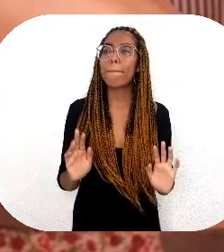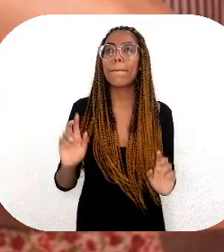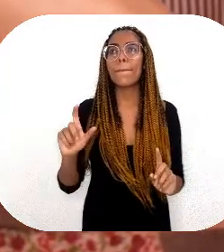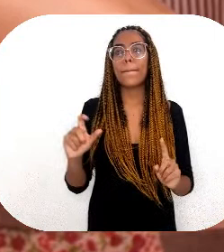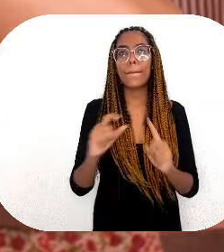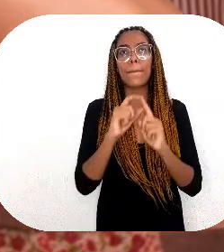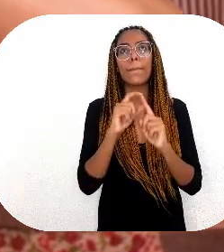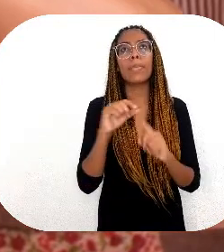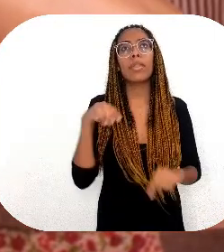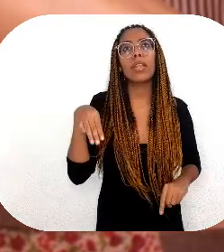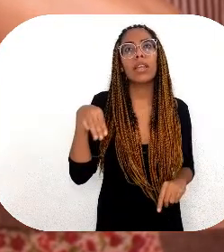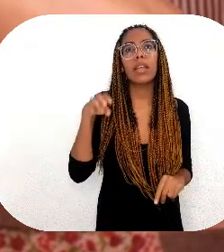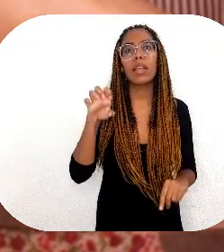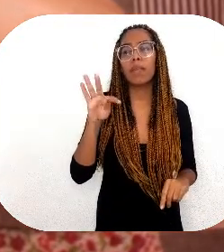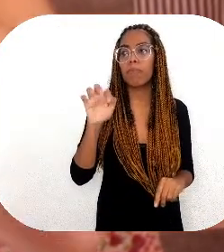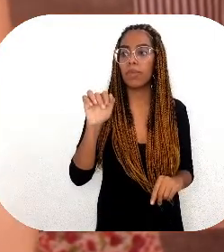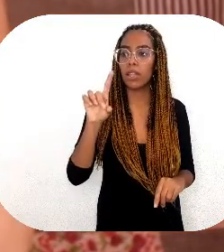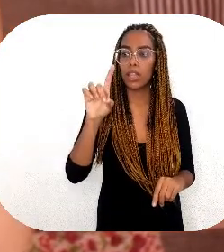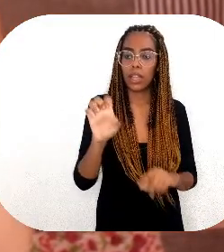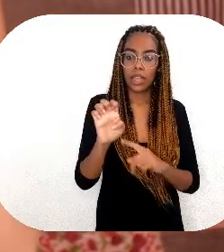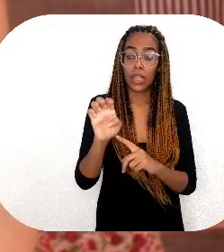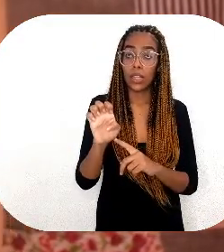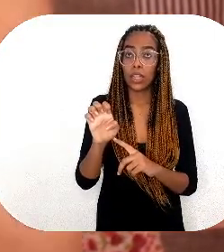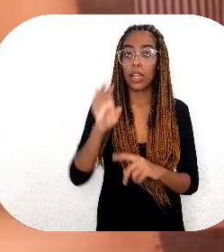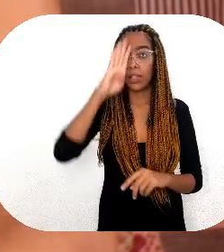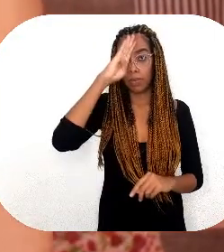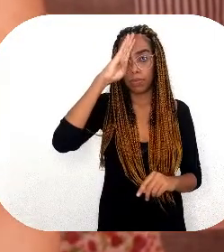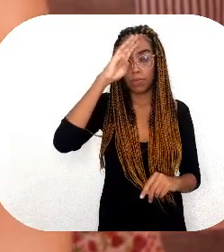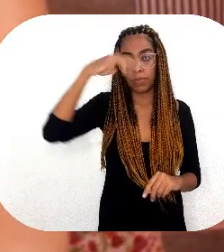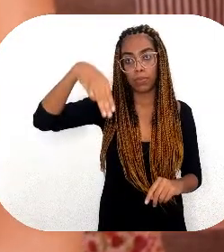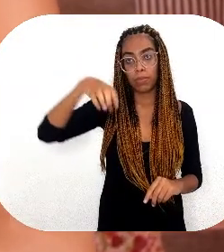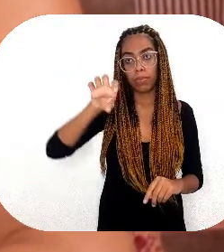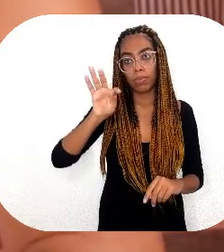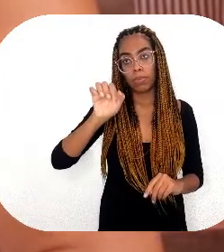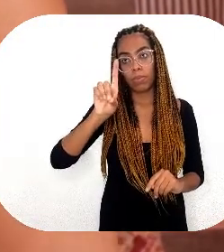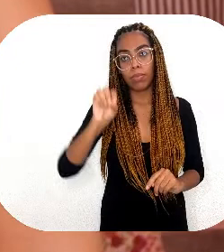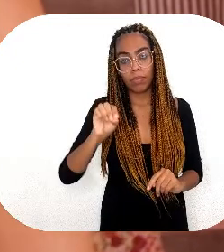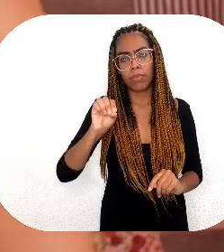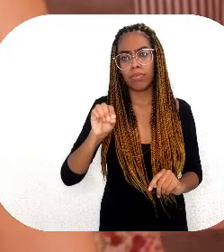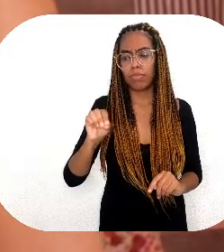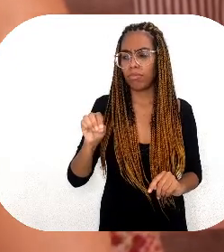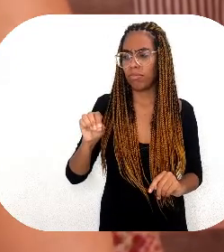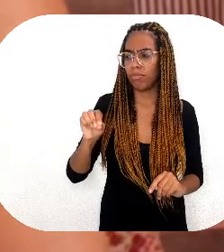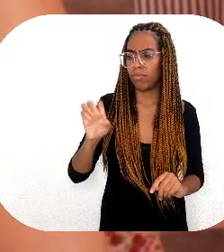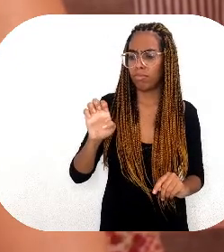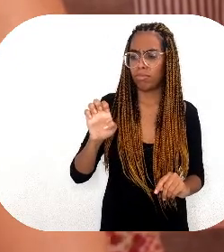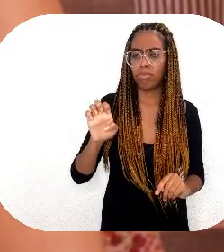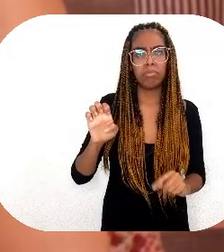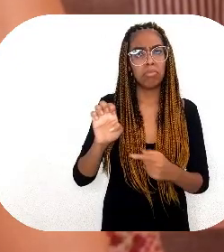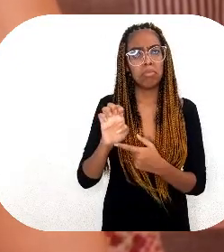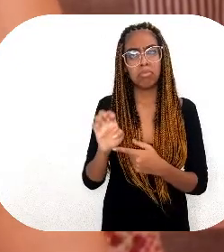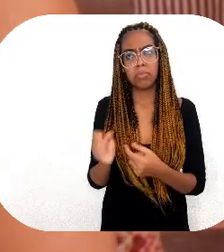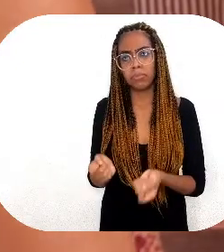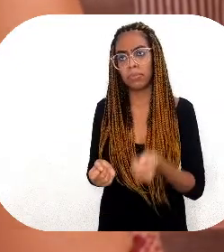que tinha sido pela metade. Então aquela palavra lhe veio à cabeça e ele disse, metade. É, o nome do meu